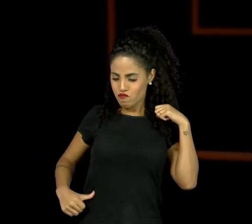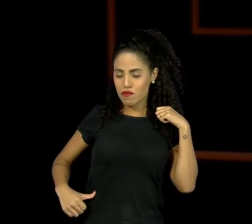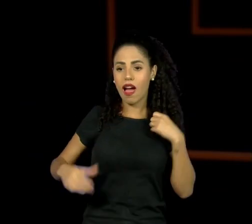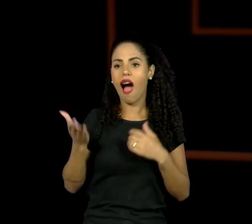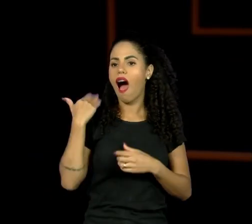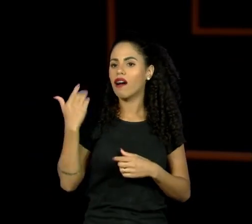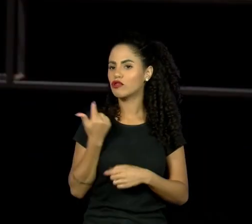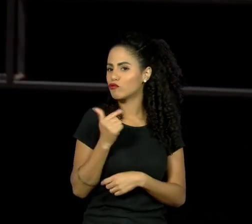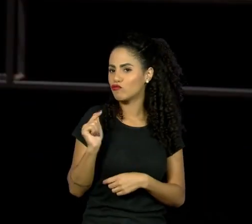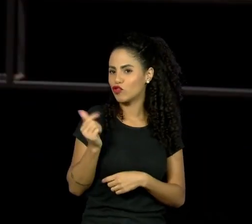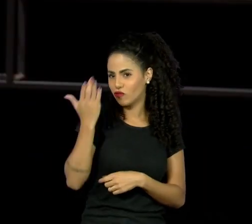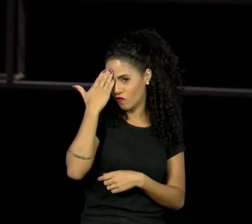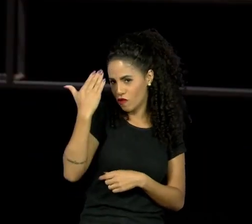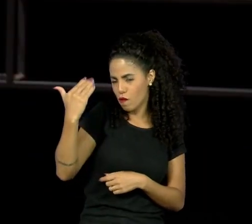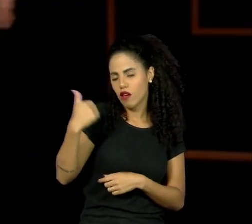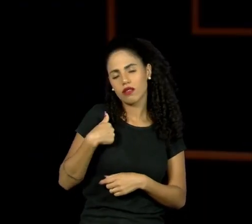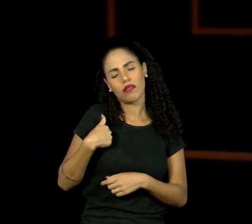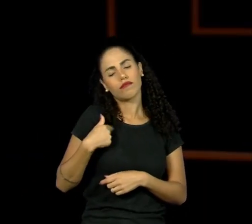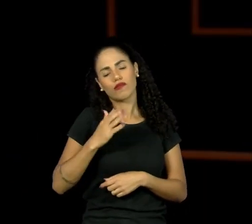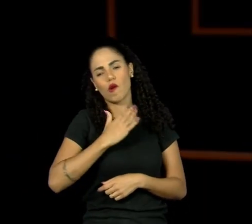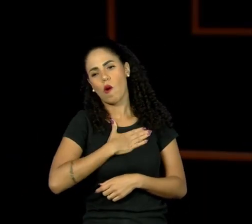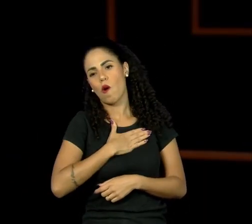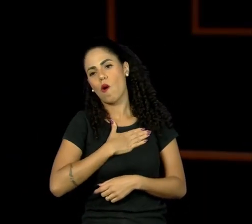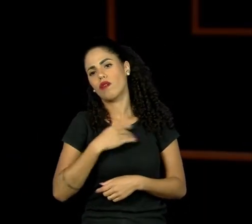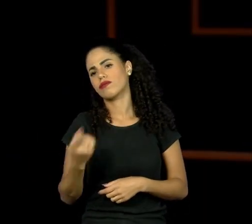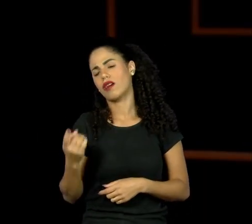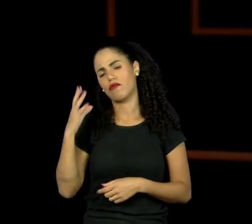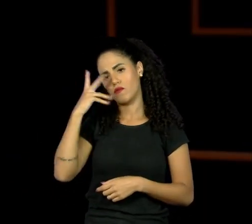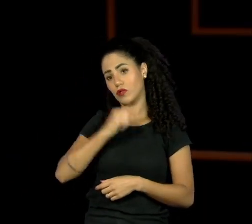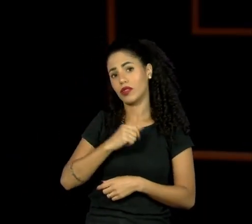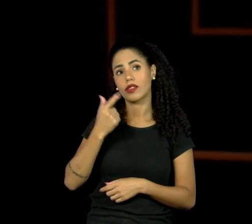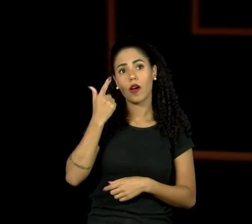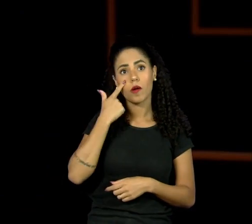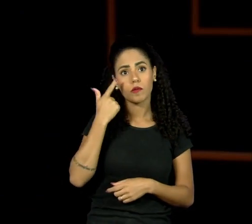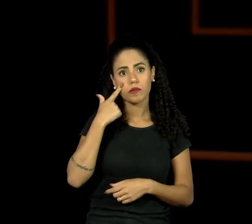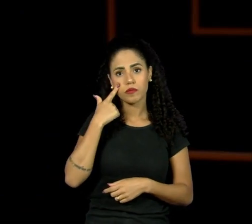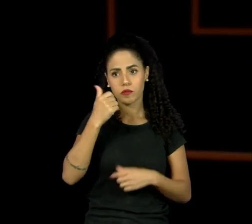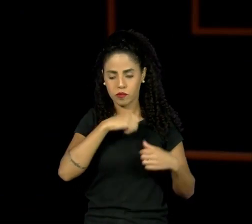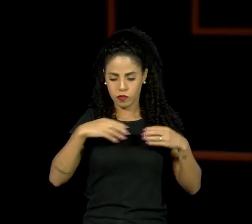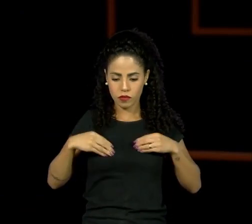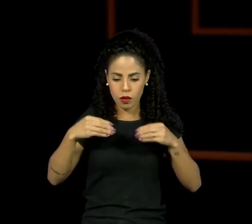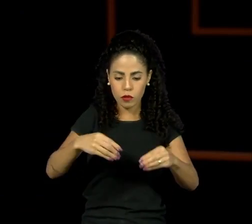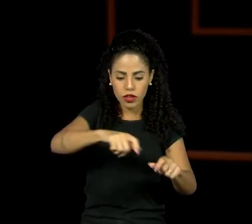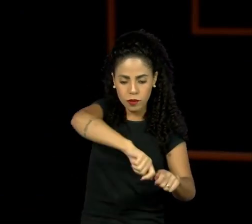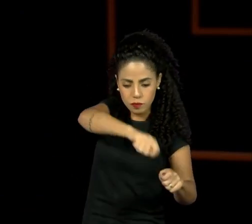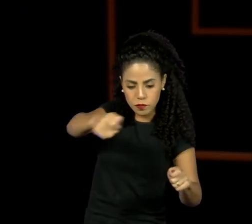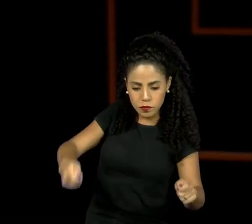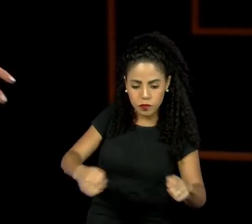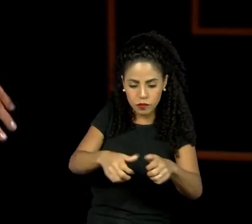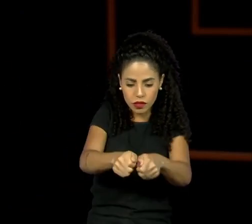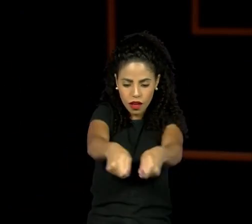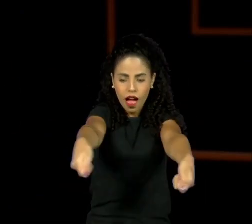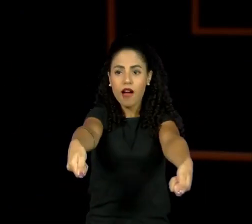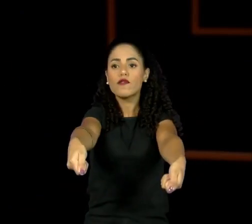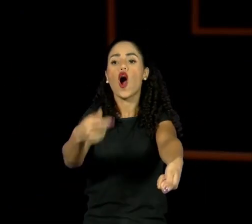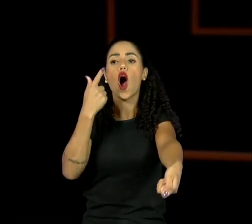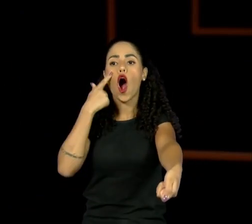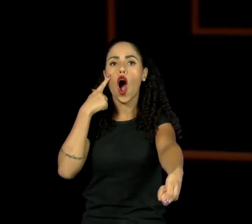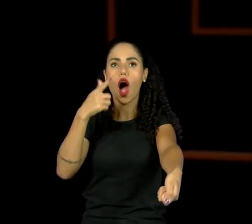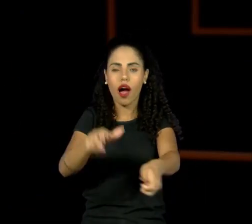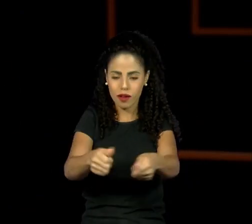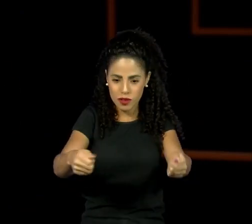da moda. Eu achava que era de médico, uma bolsa de moda. Eu falei, é o seguinte, botei a bolsa em cima da mesa, abri a cura, né? E tirei